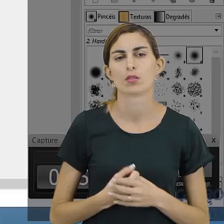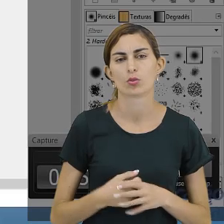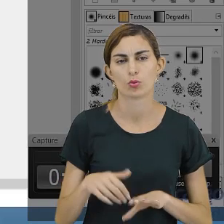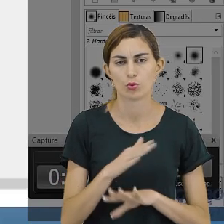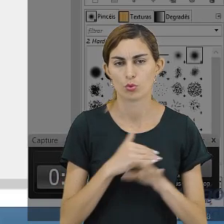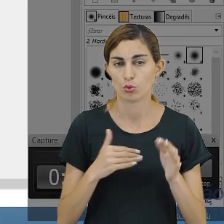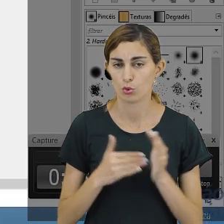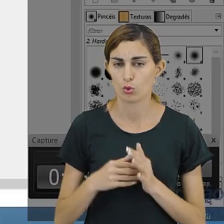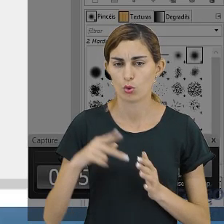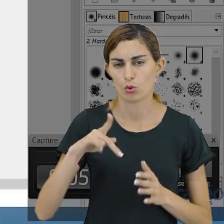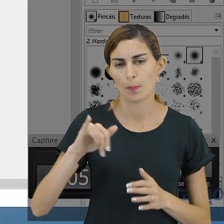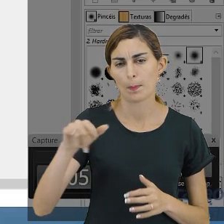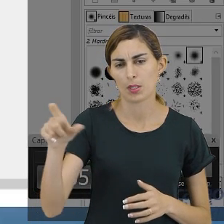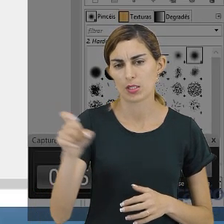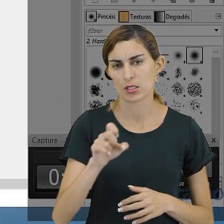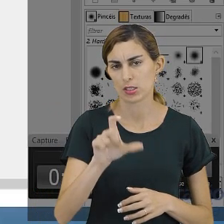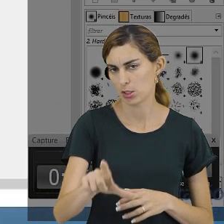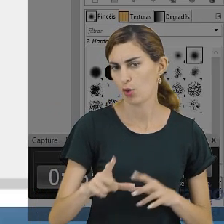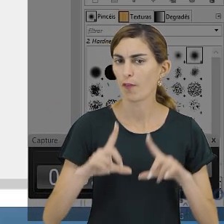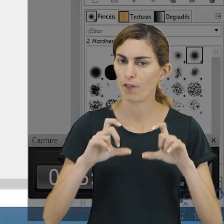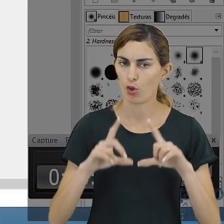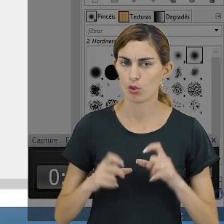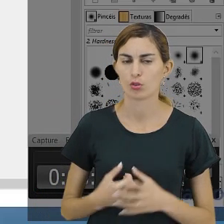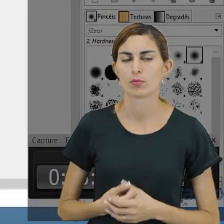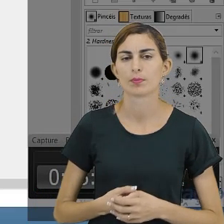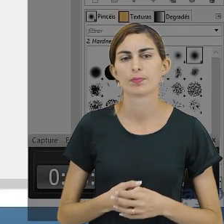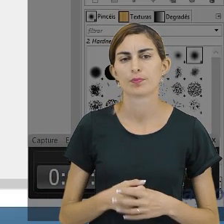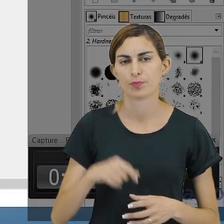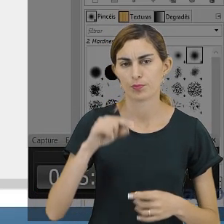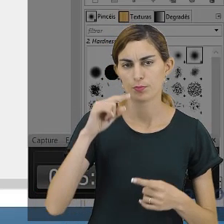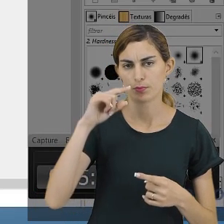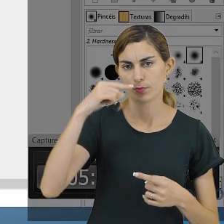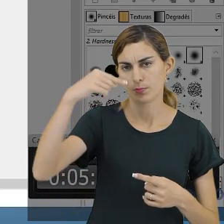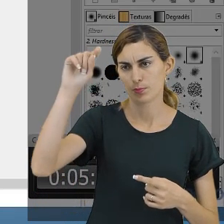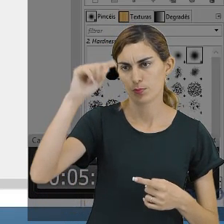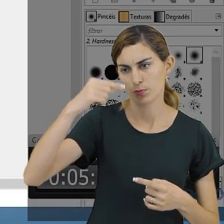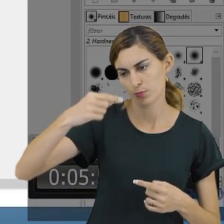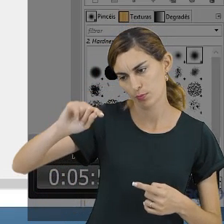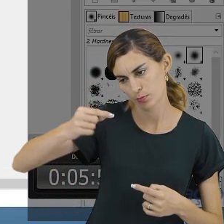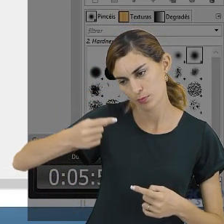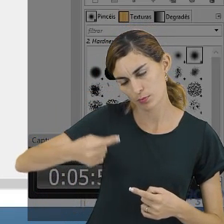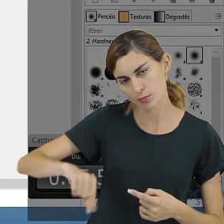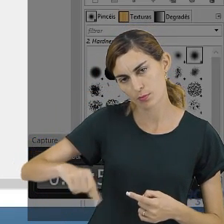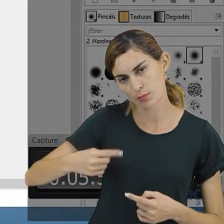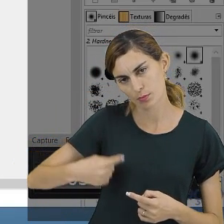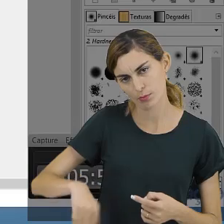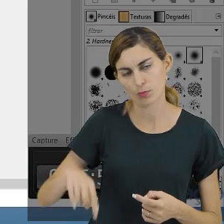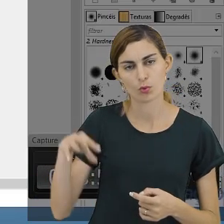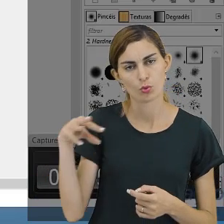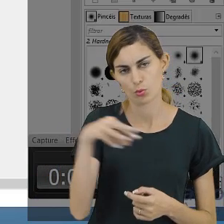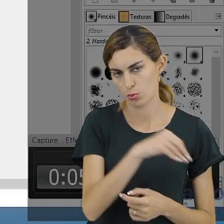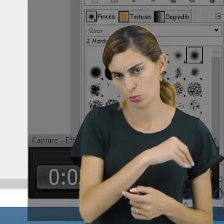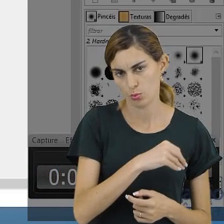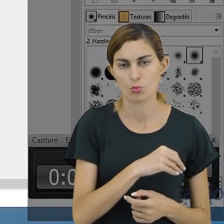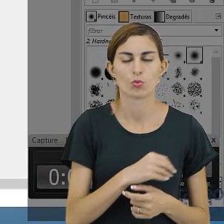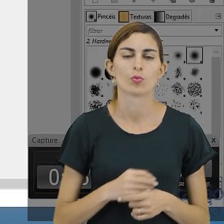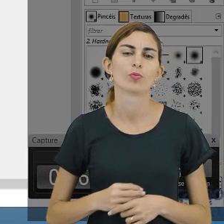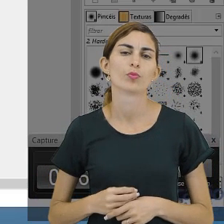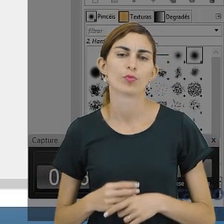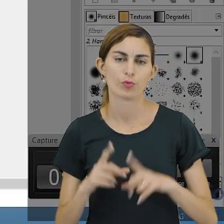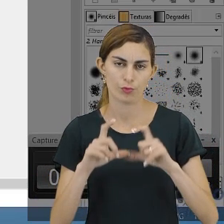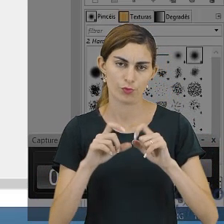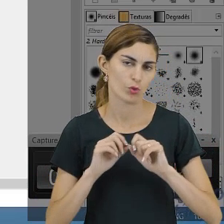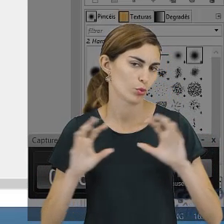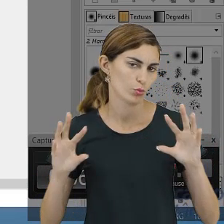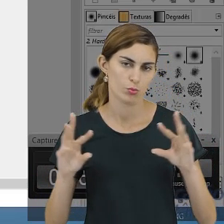aqui todos os pixels dessa imagem. Então eu vou lá em selecionar, peço para selecionar, por exemplo, a imagem completa.